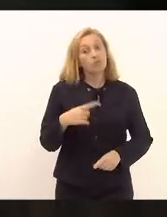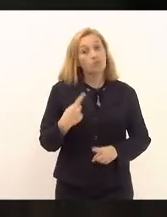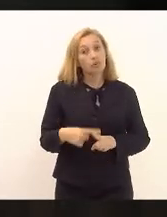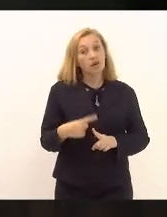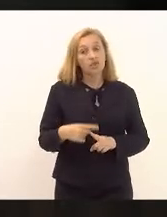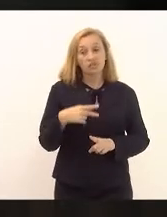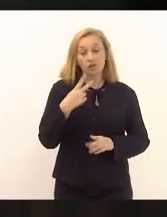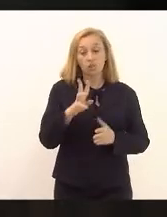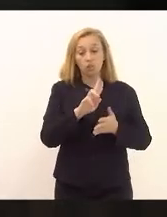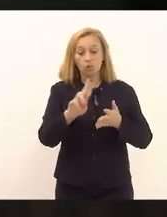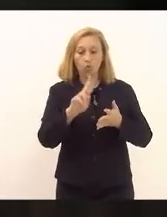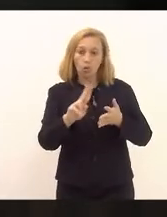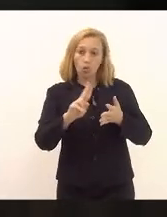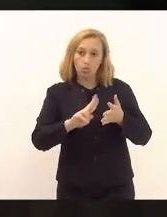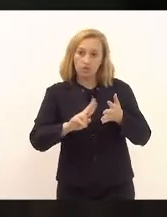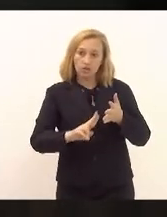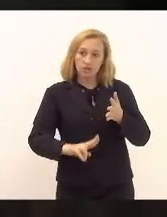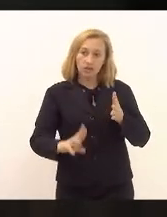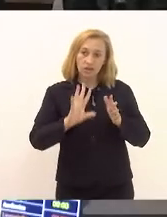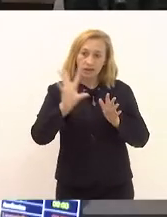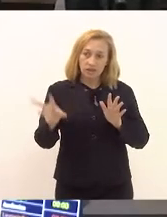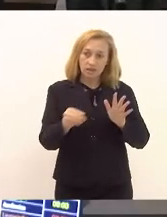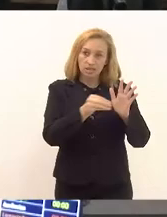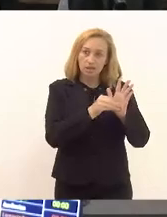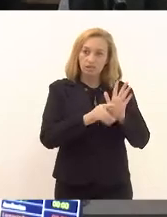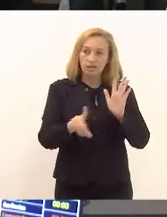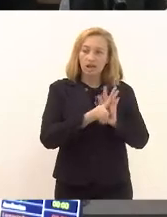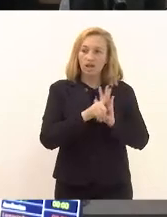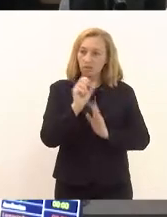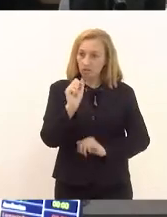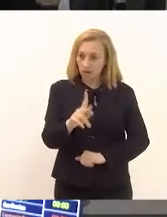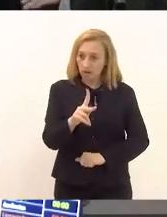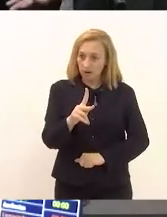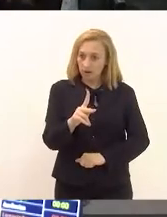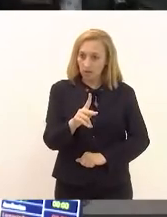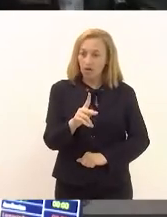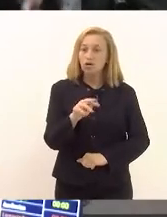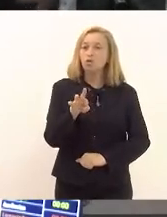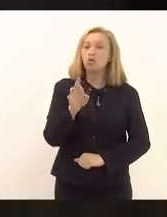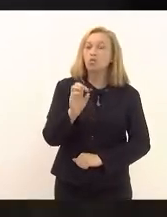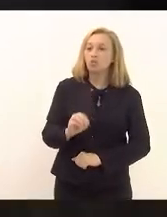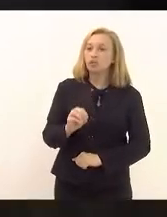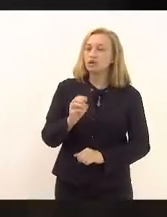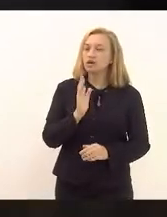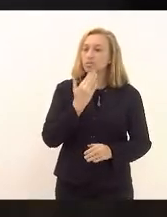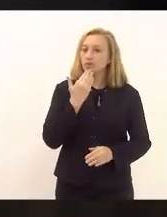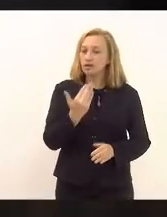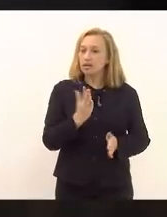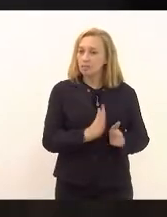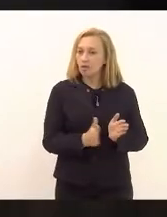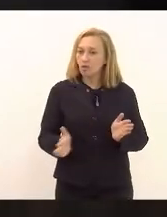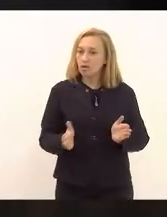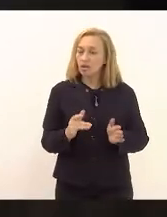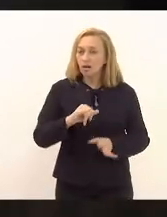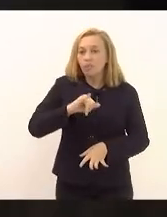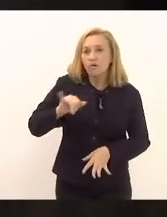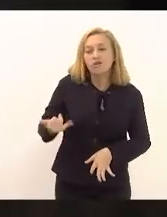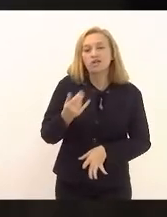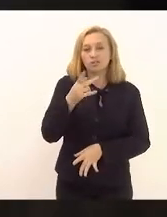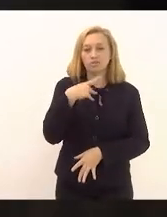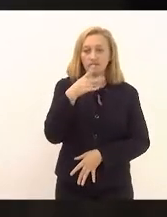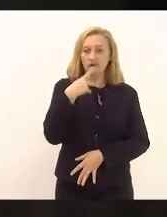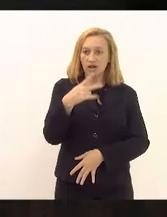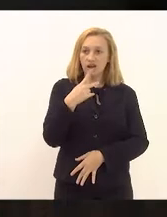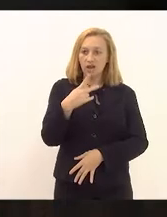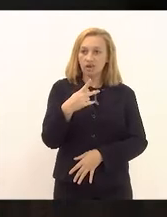nomes, as condicionantes estão na lei. Tá? É que o Bruno ia fazer uma questão de ordem dessa, aí aproveitando para falar